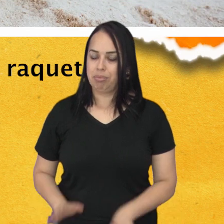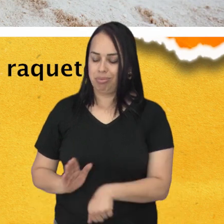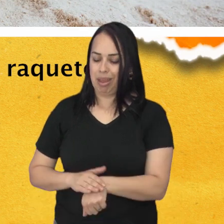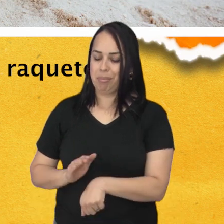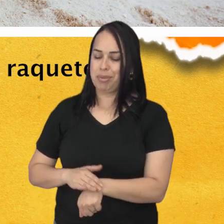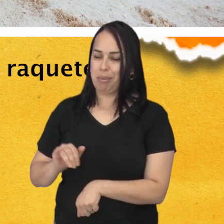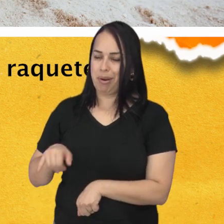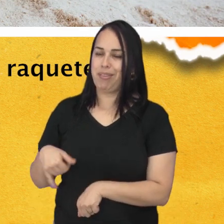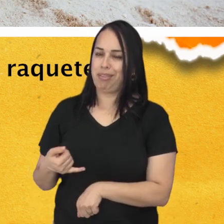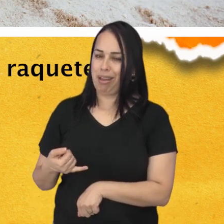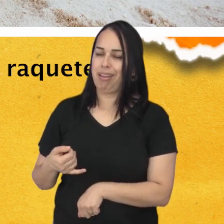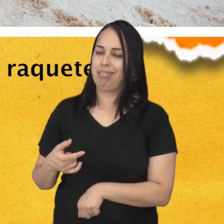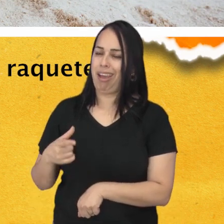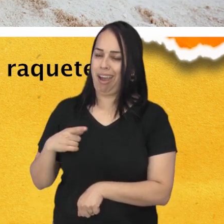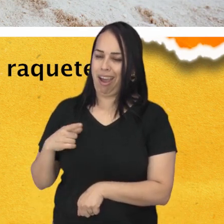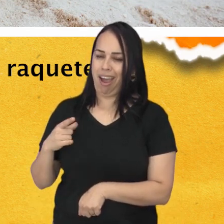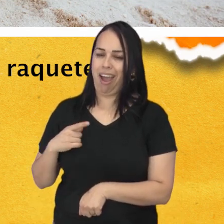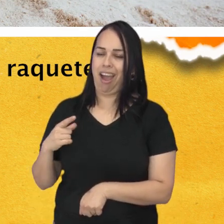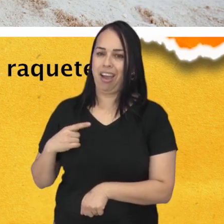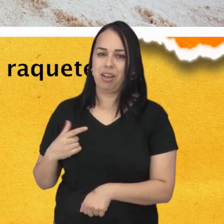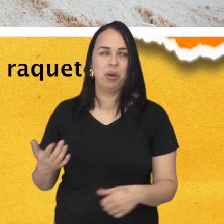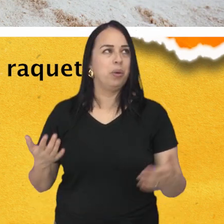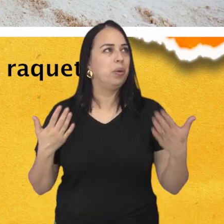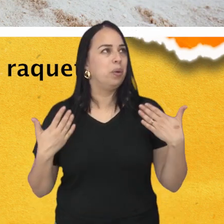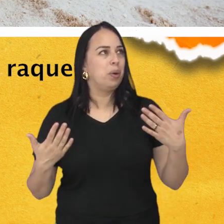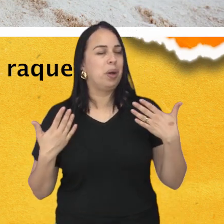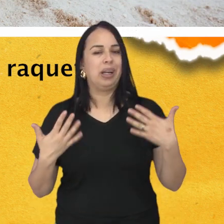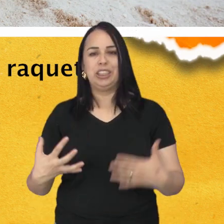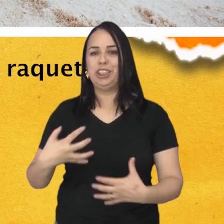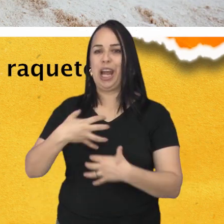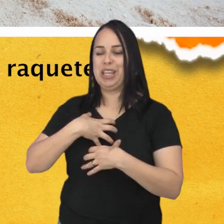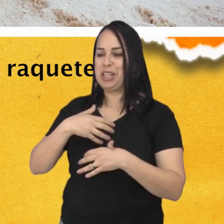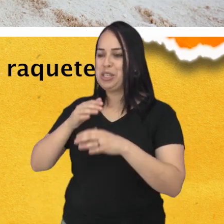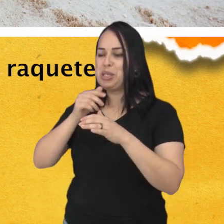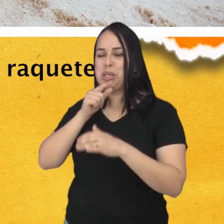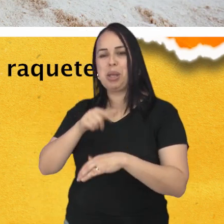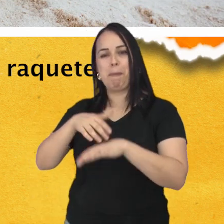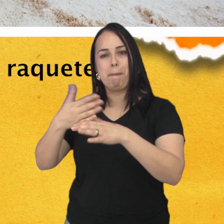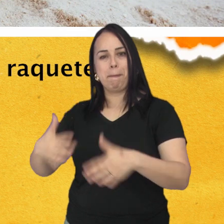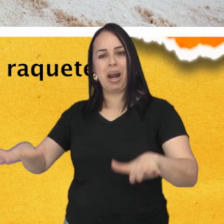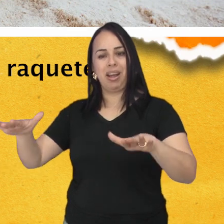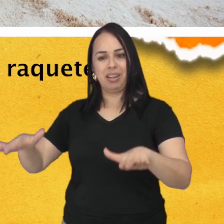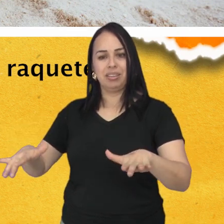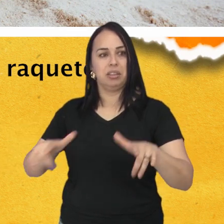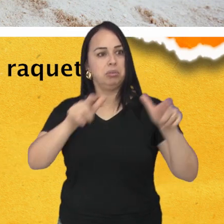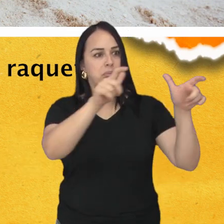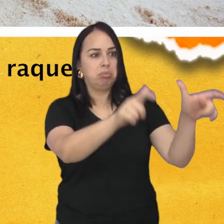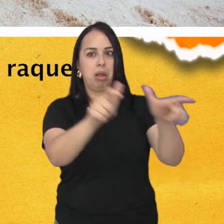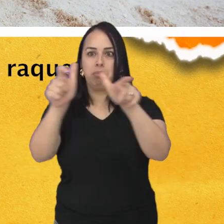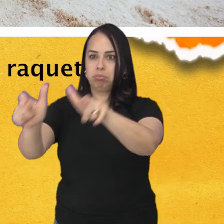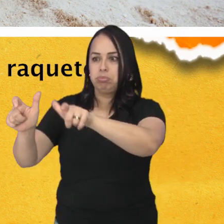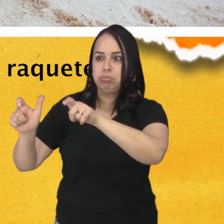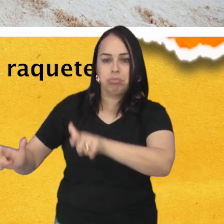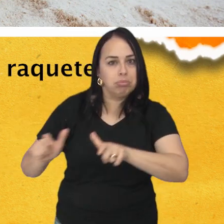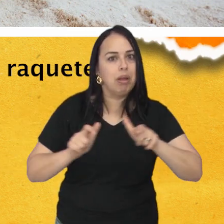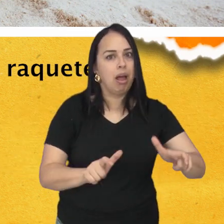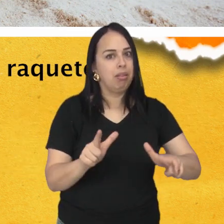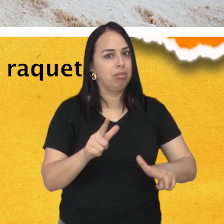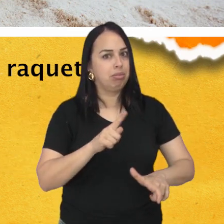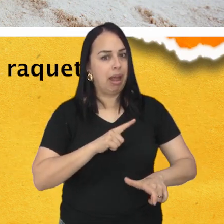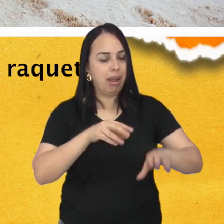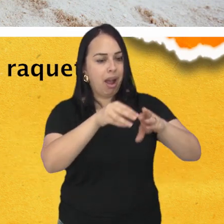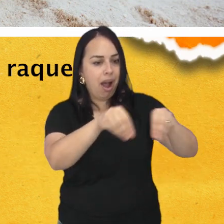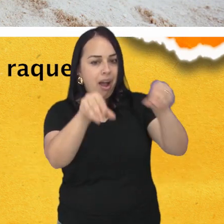Ainda dá tempo de curtir as férias. O clima praiano tomou conta da cidade com várias quadras de areia espalhadas